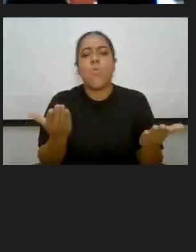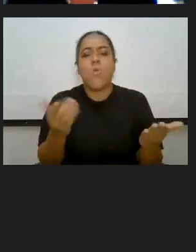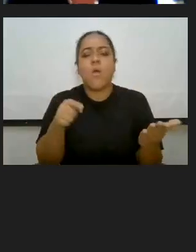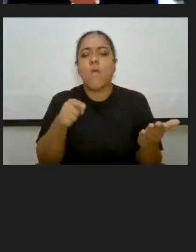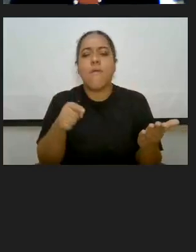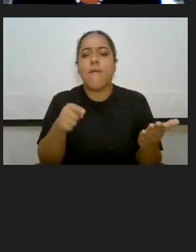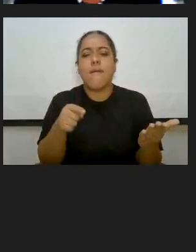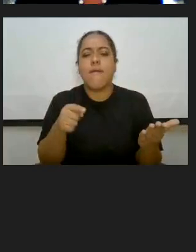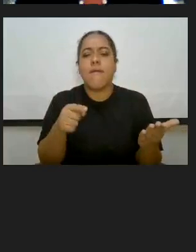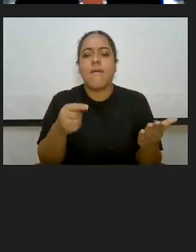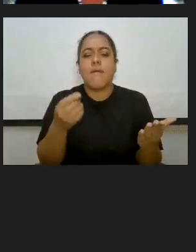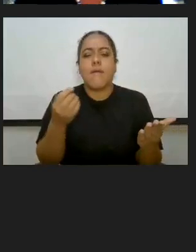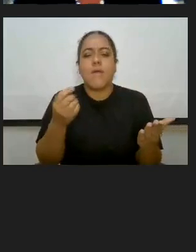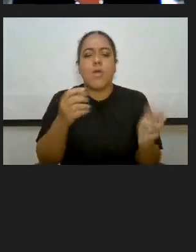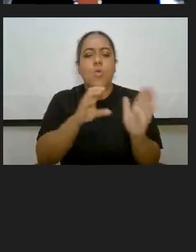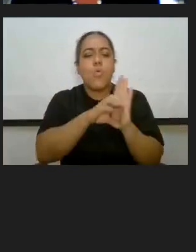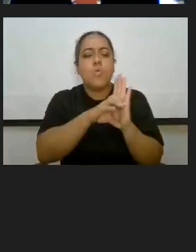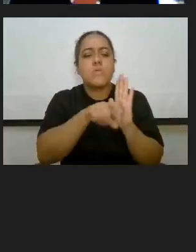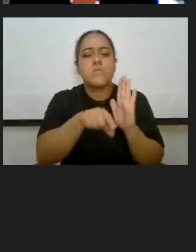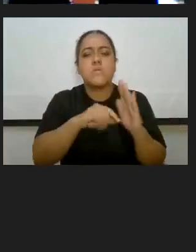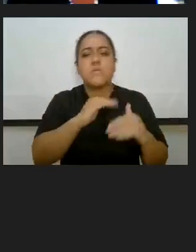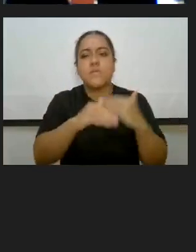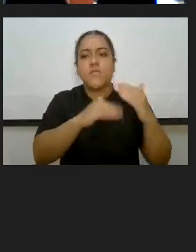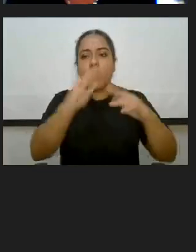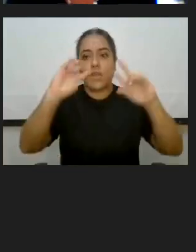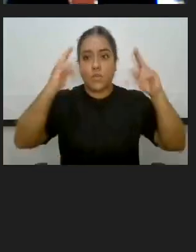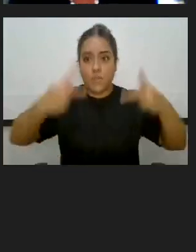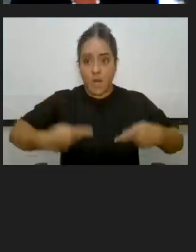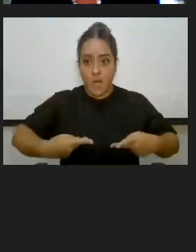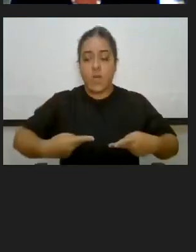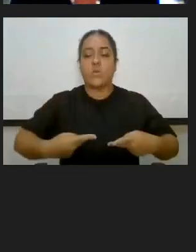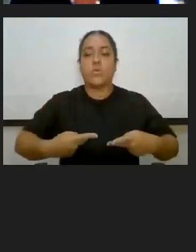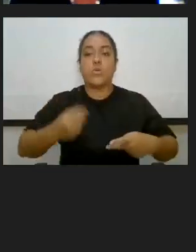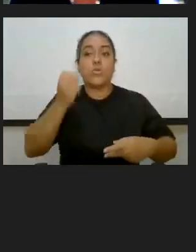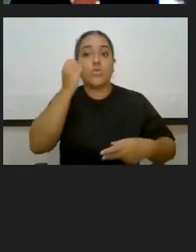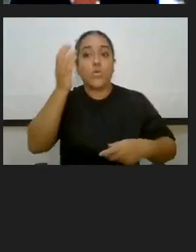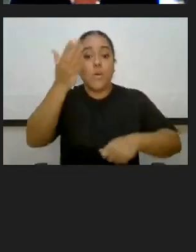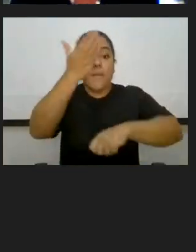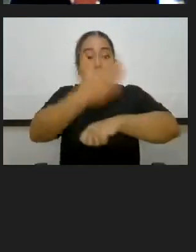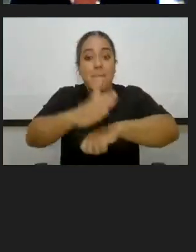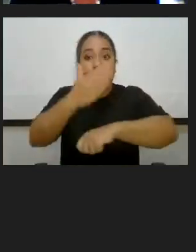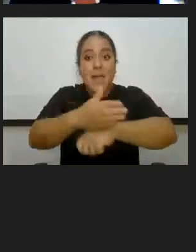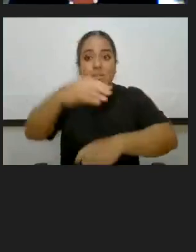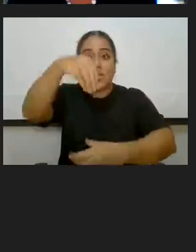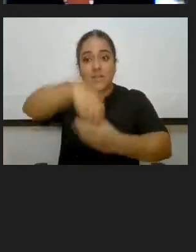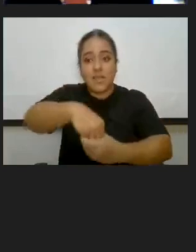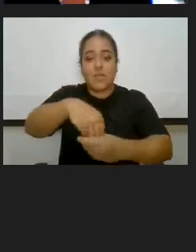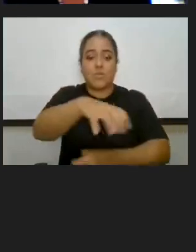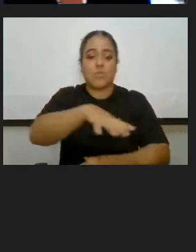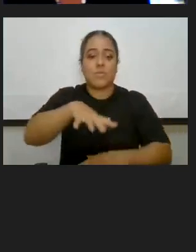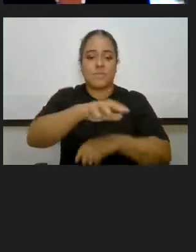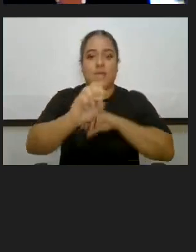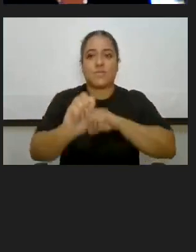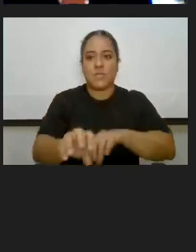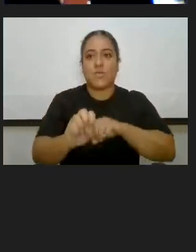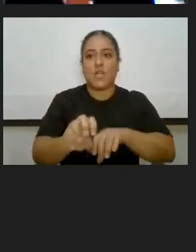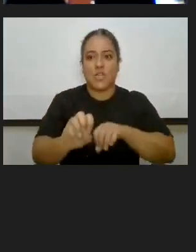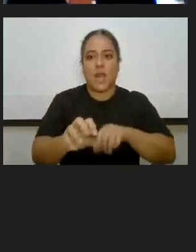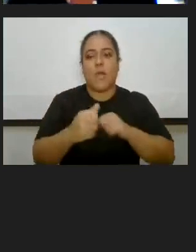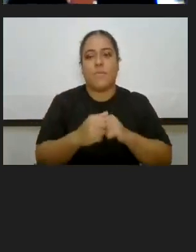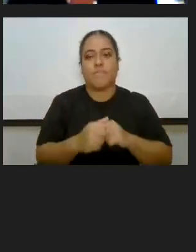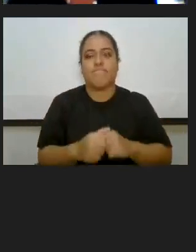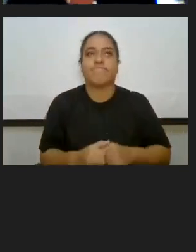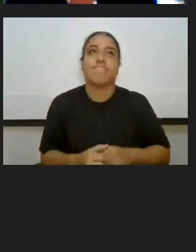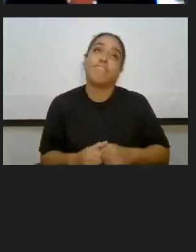desenvolvimento humano que orienta sua prática neste espaço educacional? Ah, mas eu faço